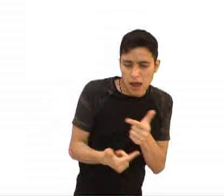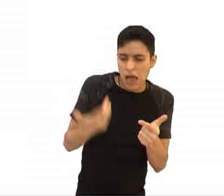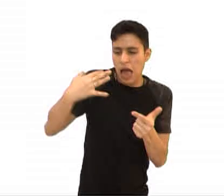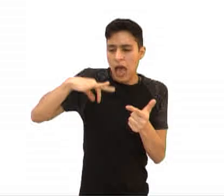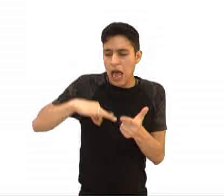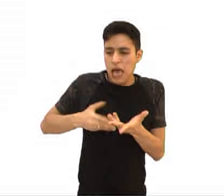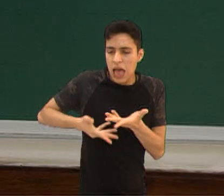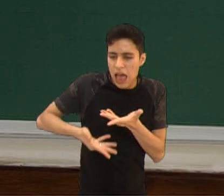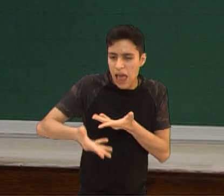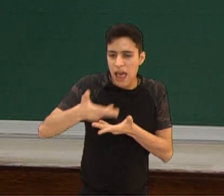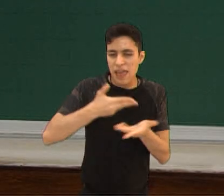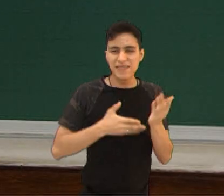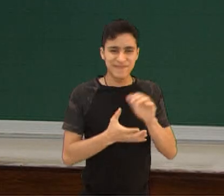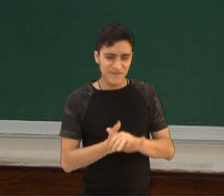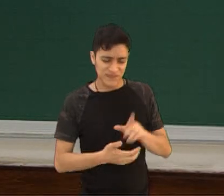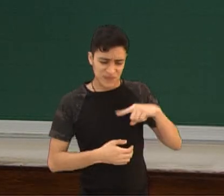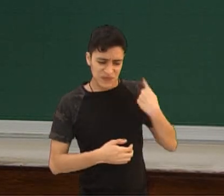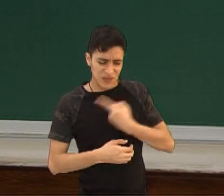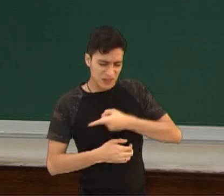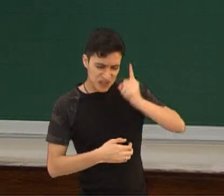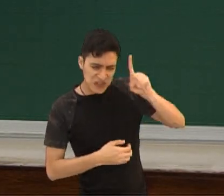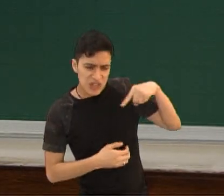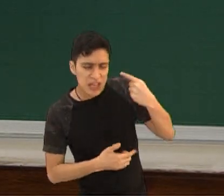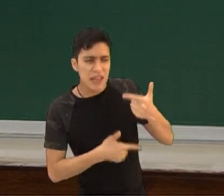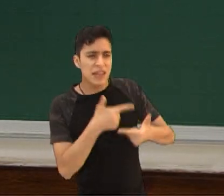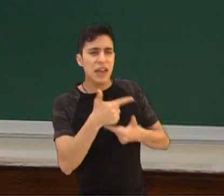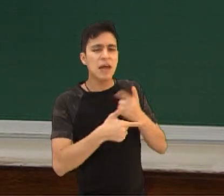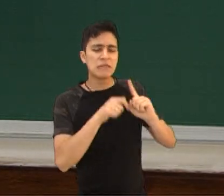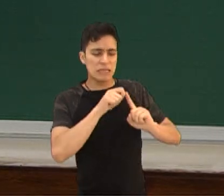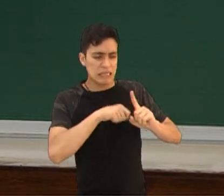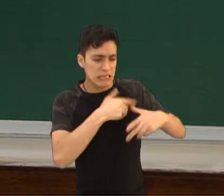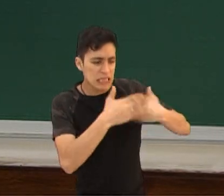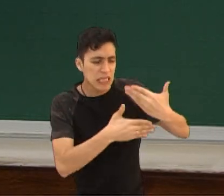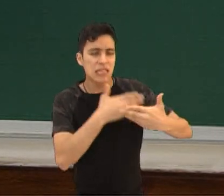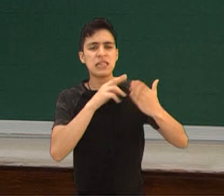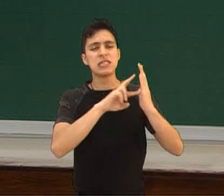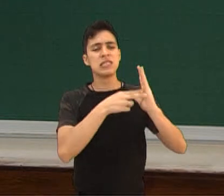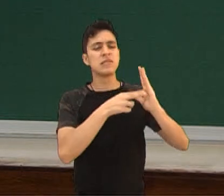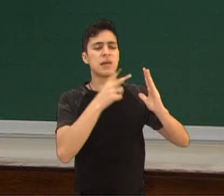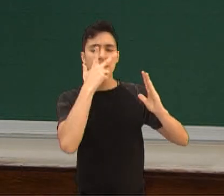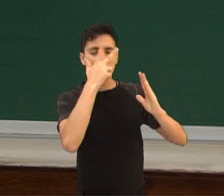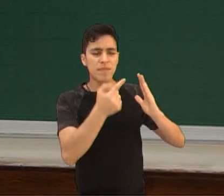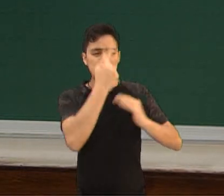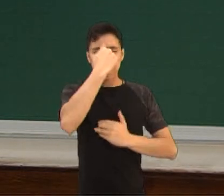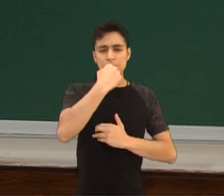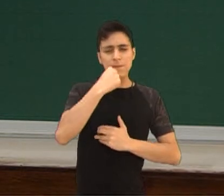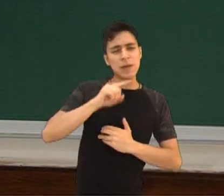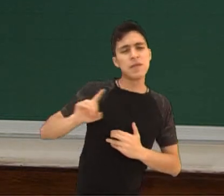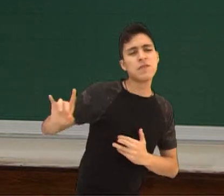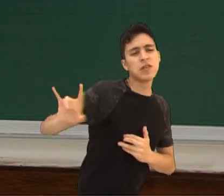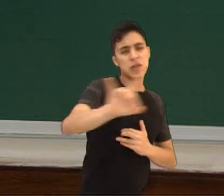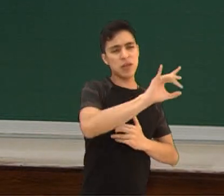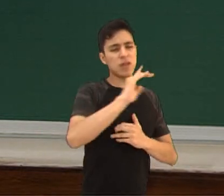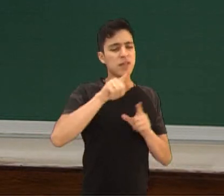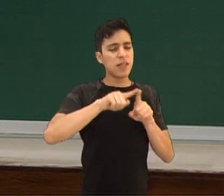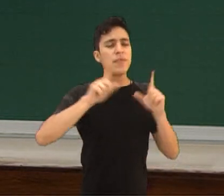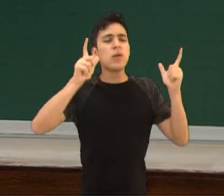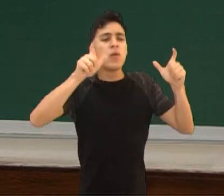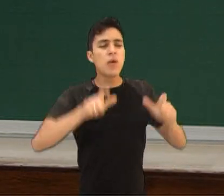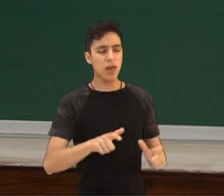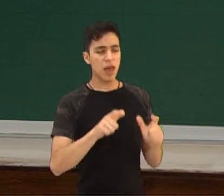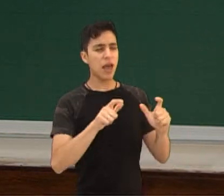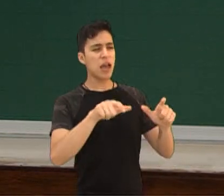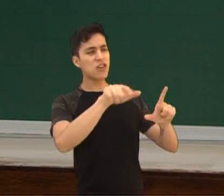humano, nossas atividades diárias é que vão modificando e compondo o perfil, as paisagens das